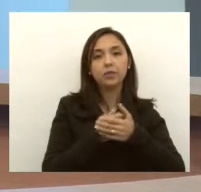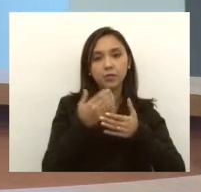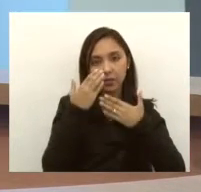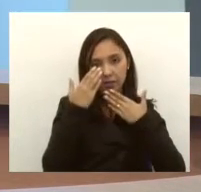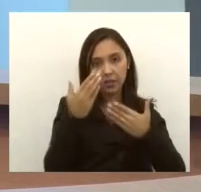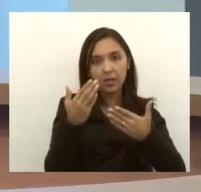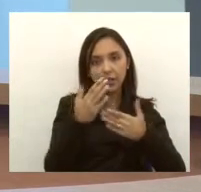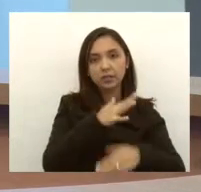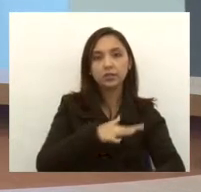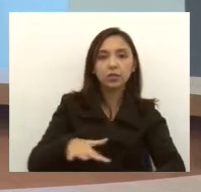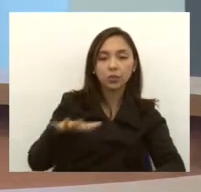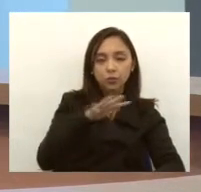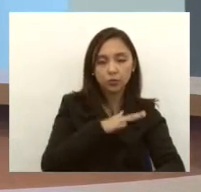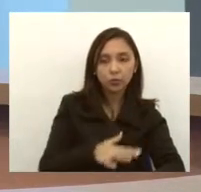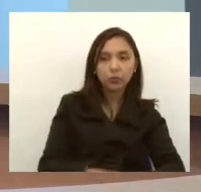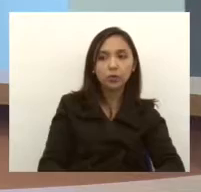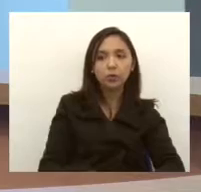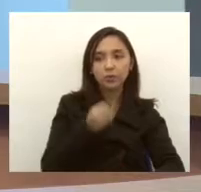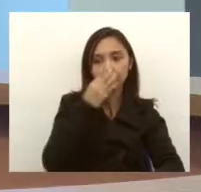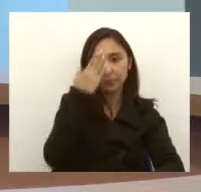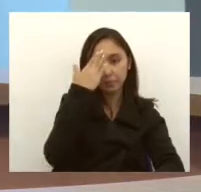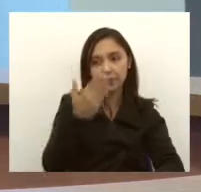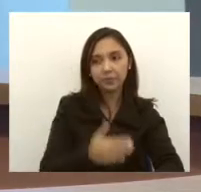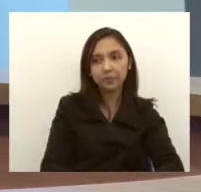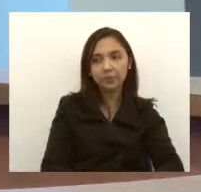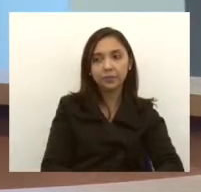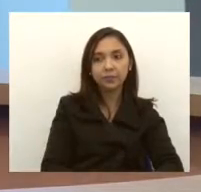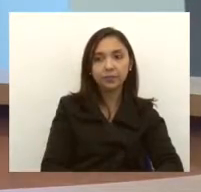de agradecer a todos, tá? E muito obrigado.